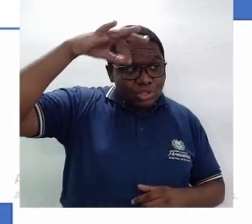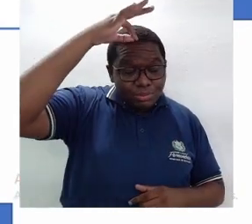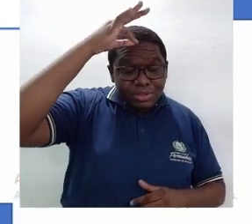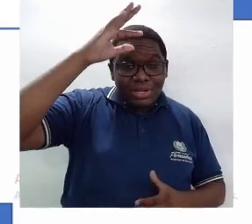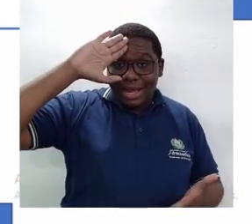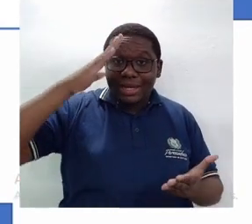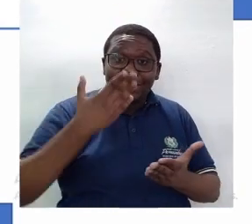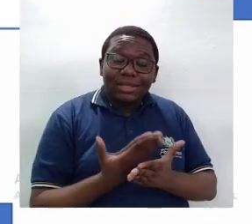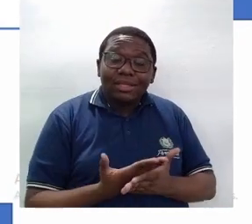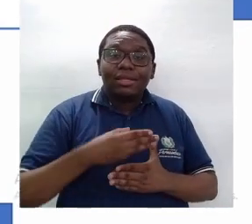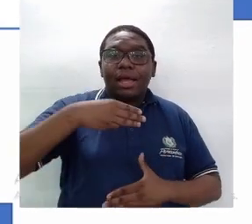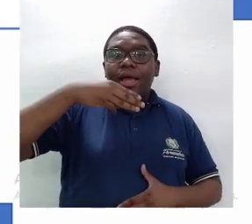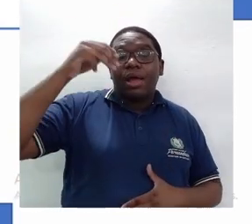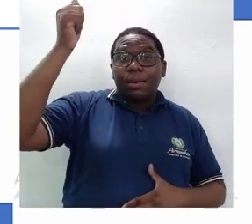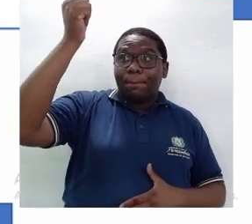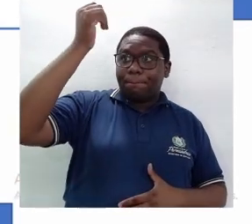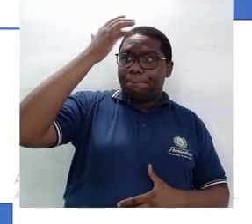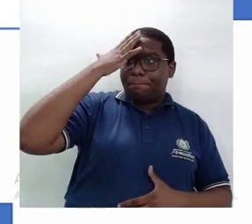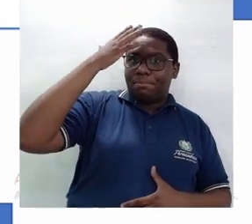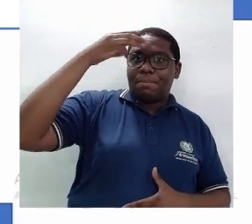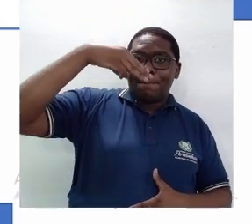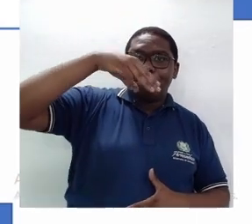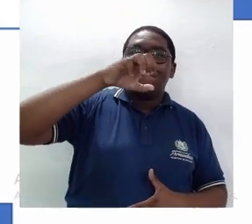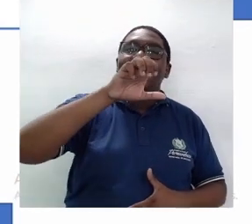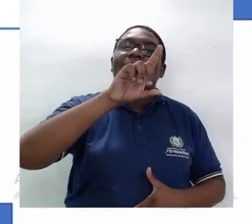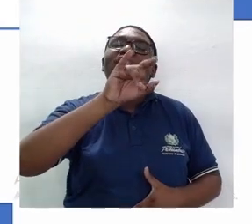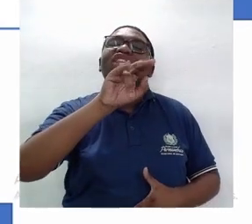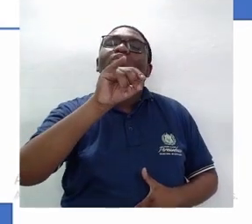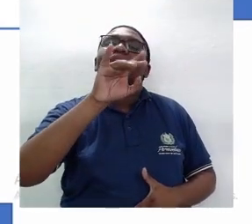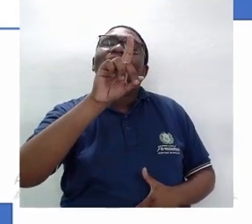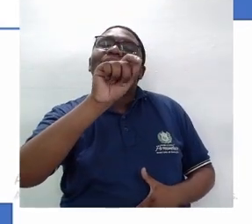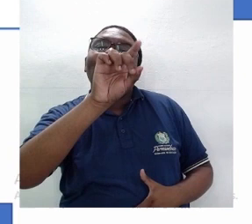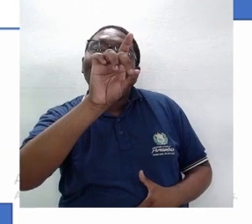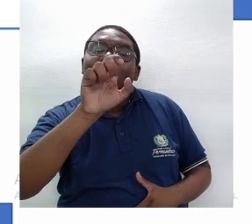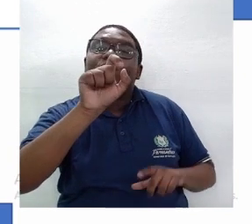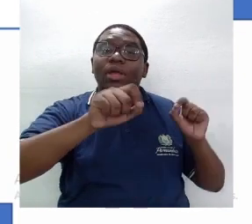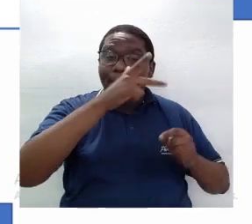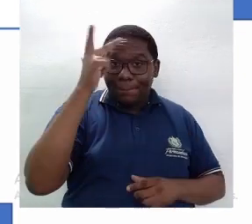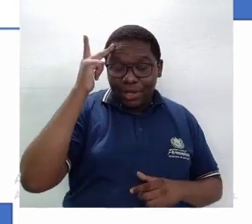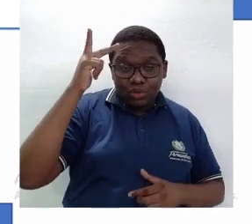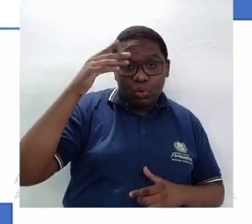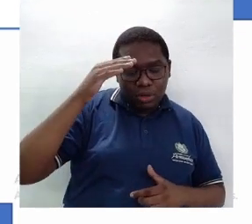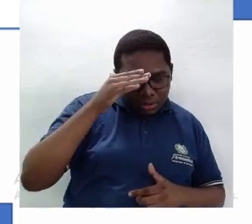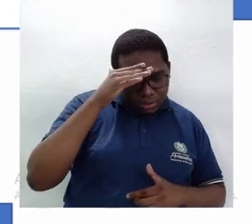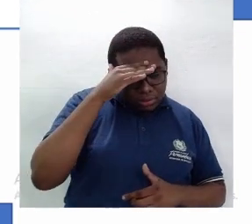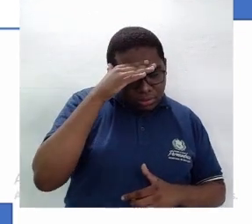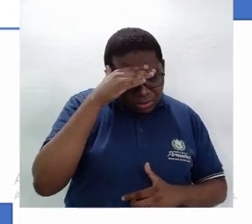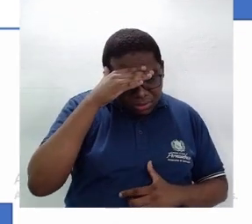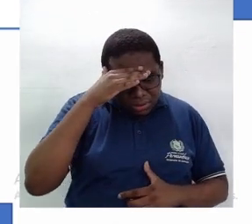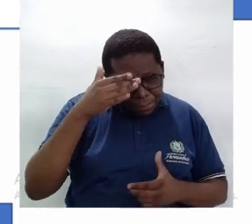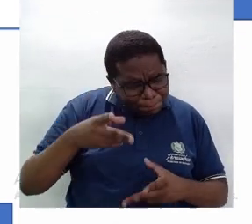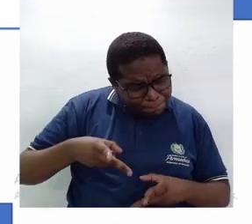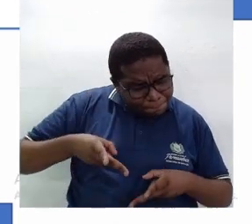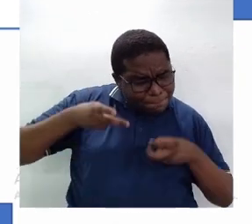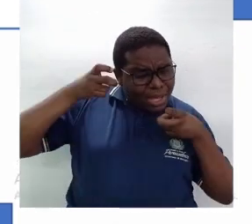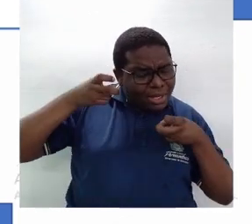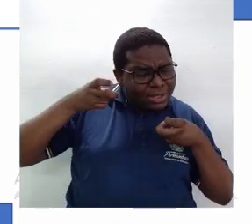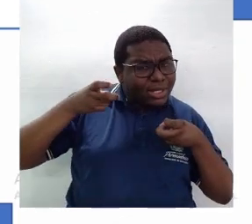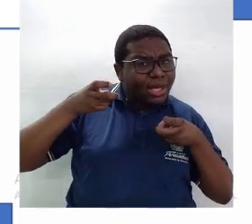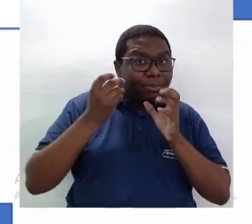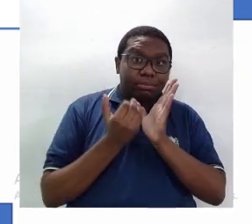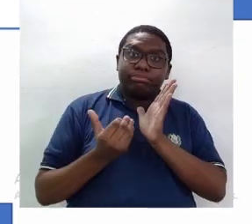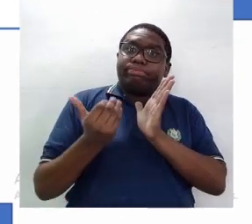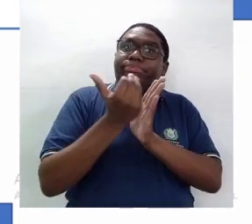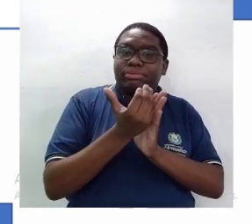na mediunidade. O que é isso? Pela qual uma pessoa com percepção extrasensorial, ou seja, acima do